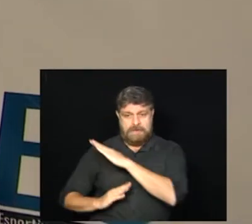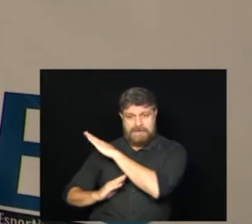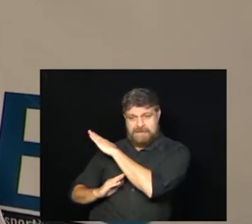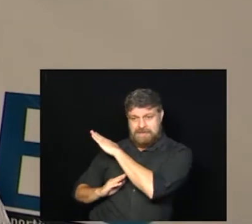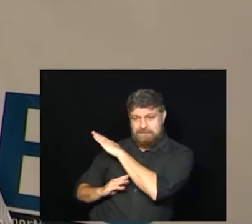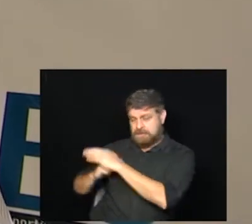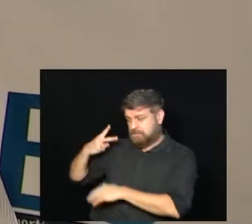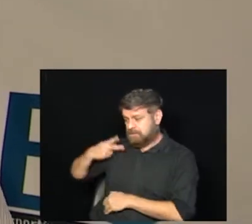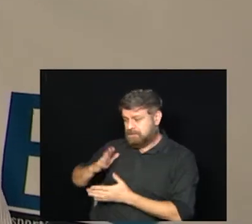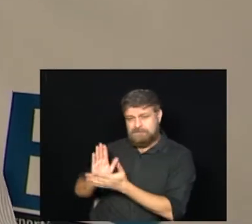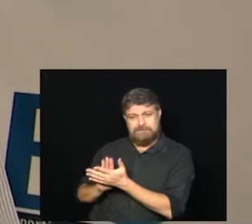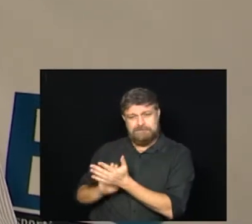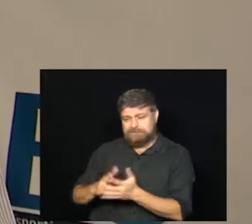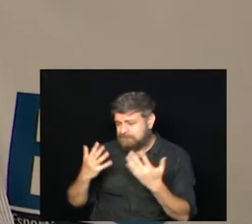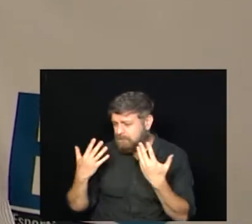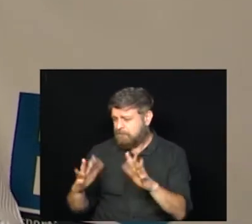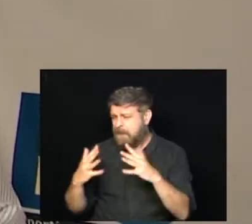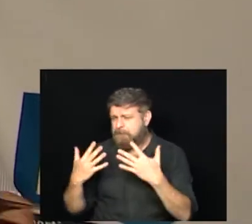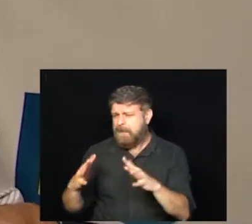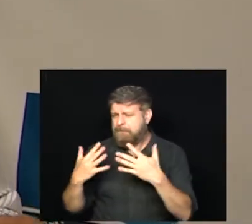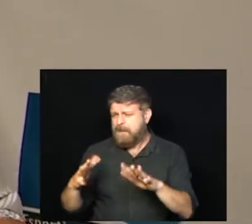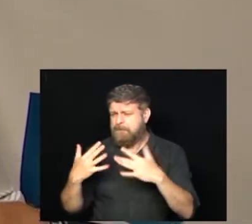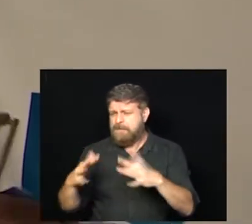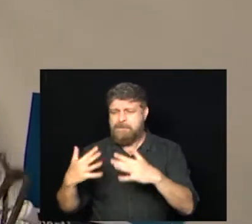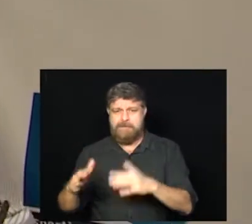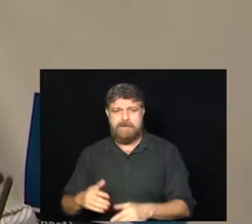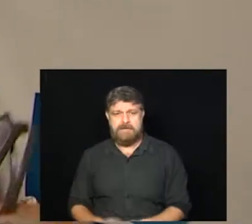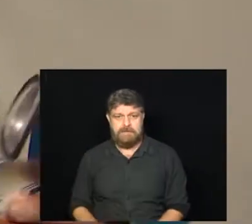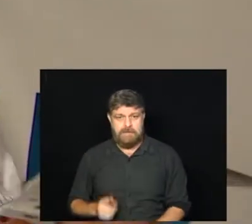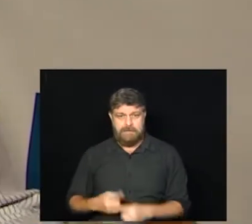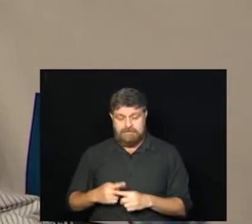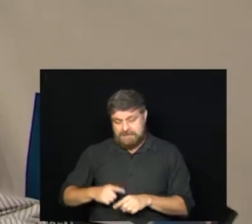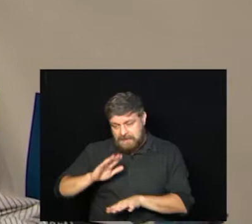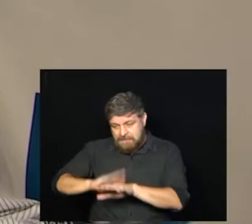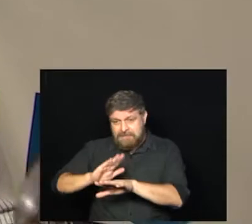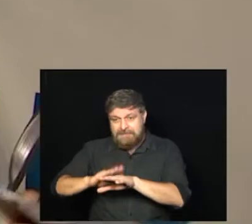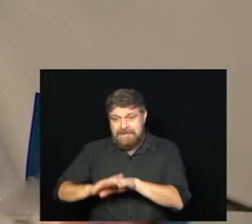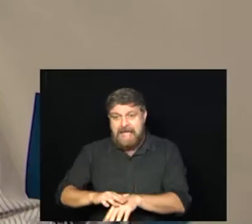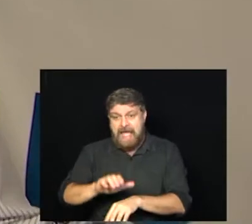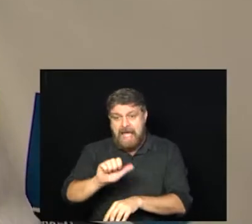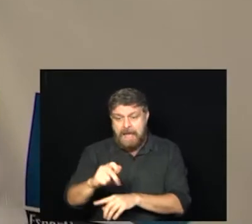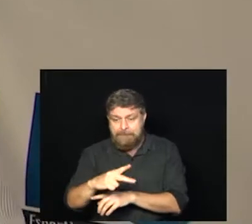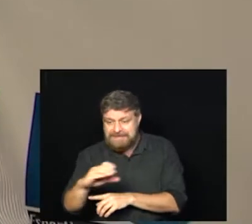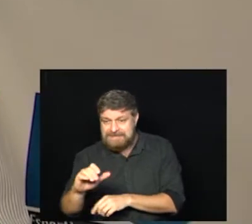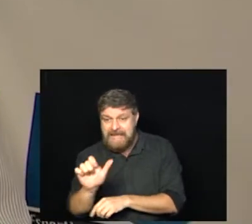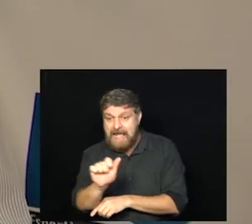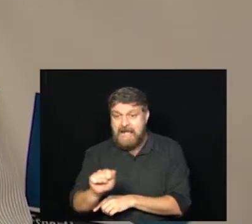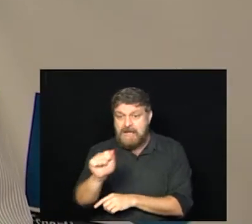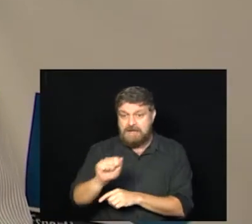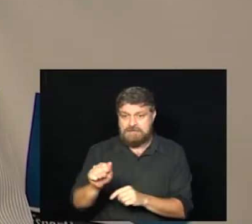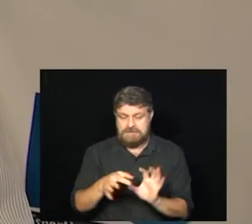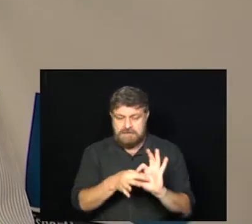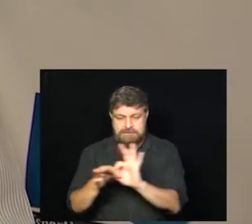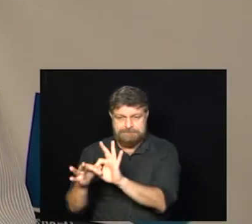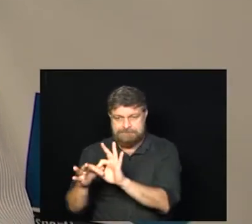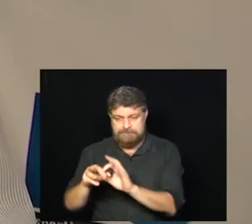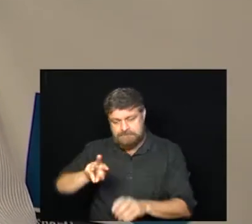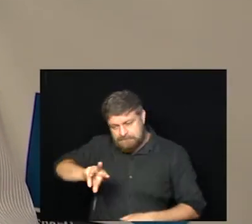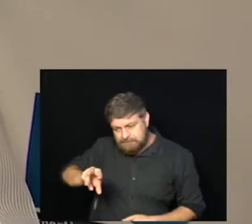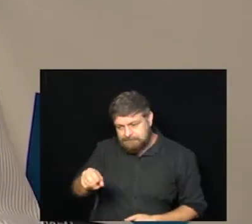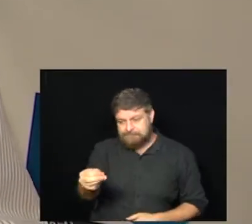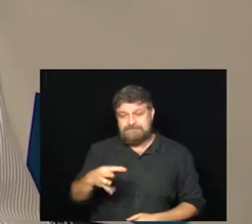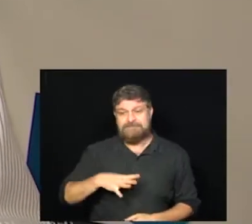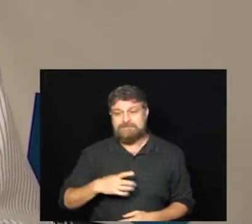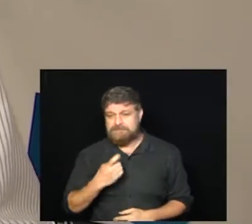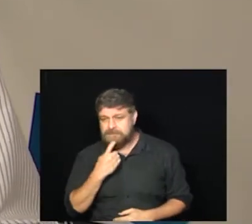momento, deve aplaudir esse trabalho, inclusive o trabalho feito pela APC, né? Associação Paralímpica de Campinas,